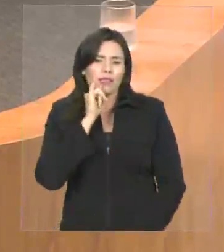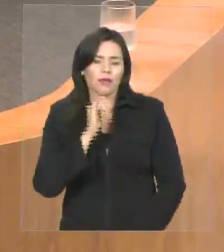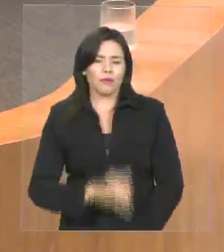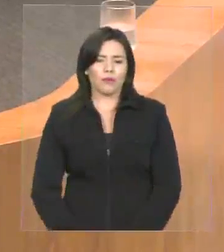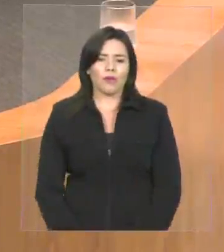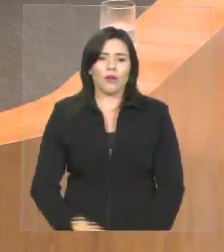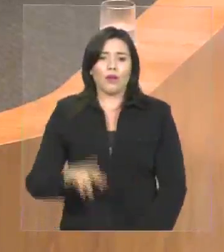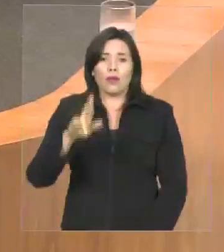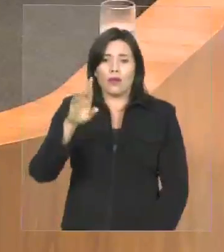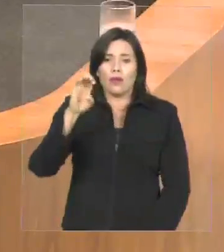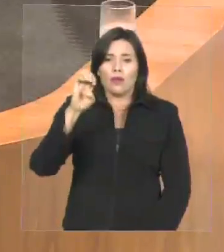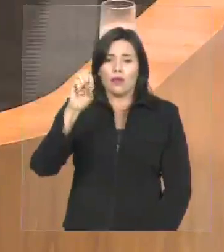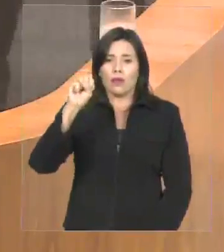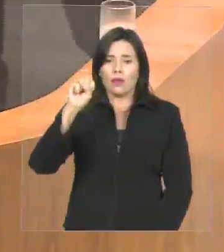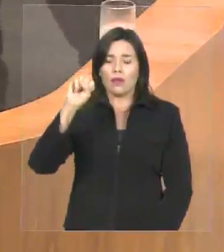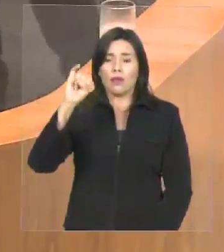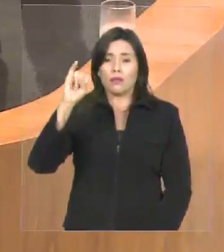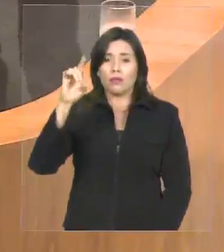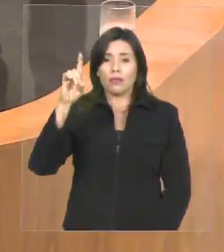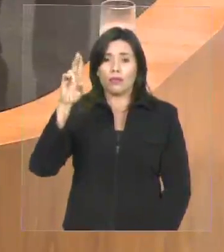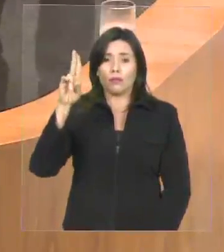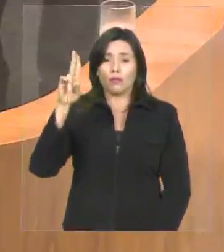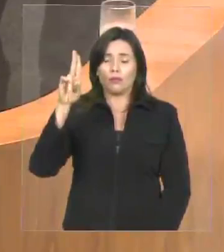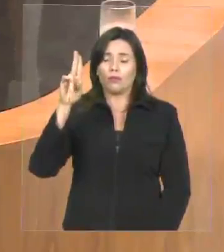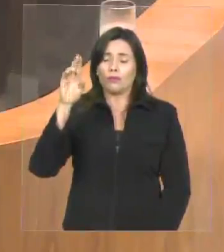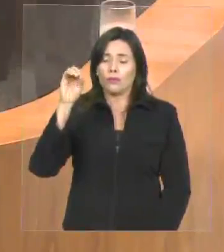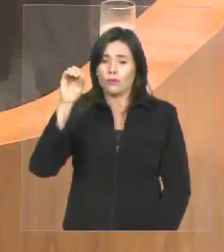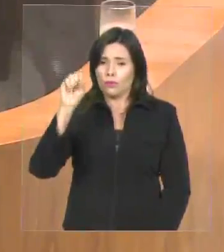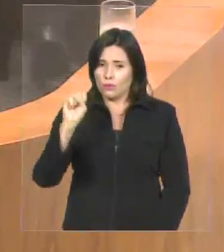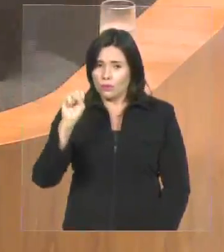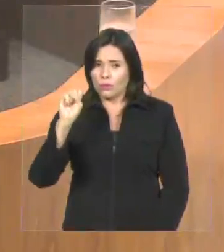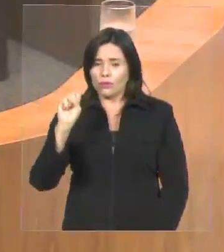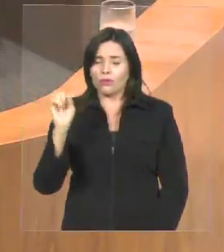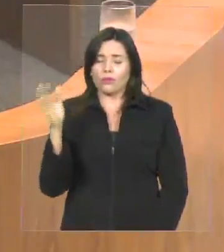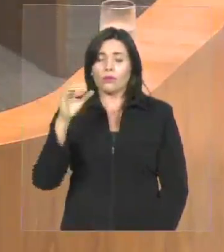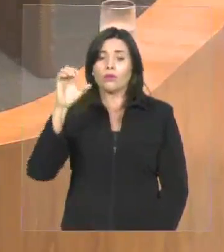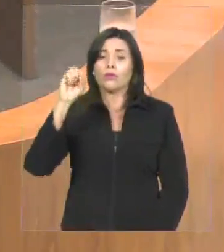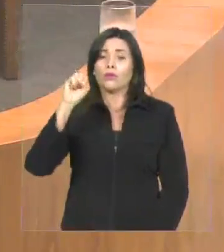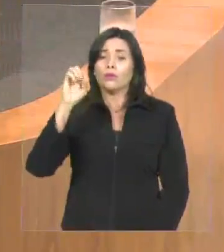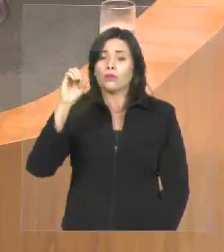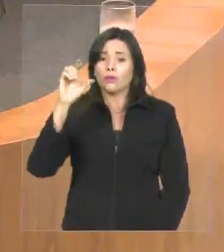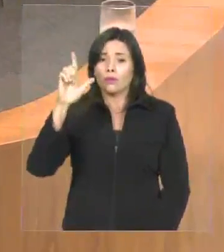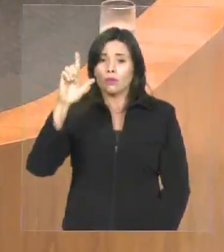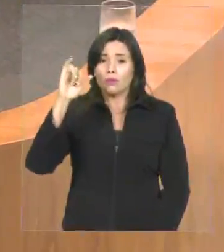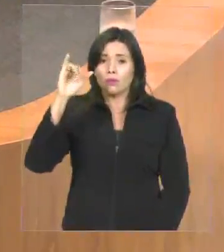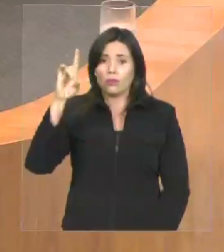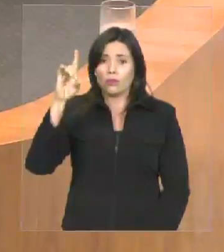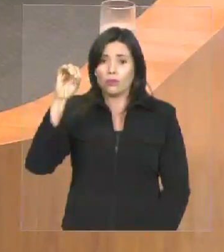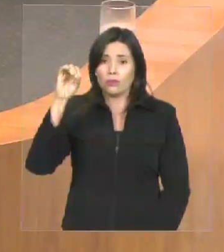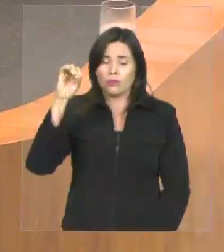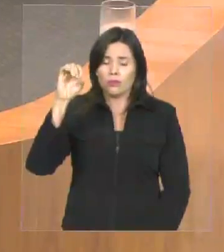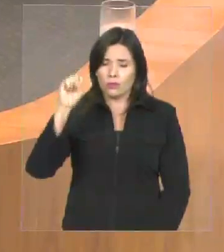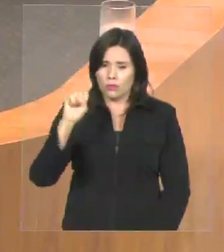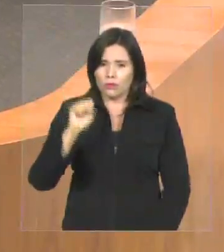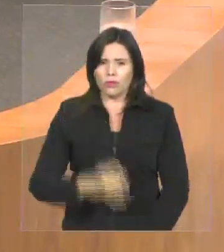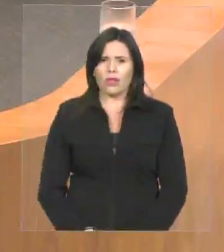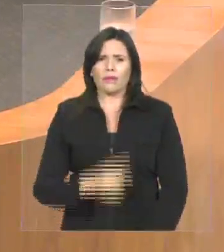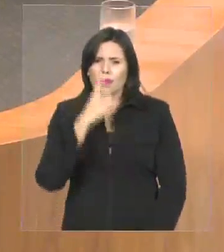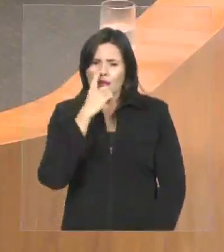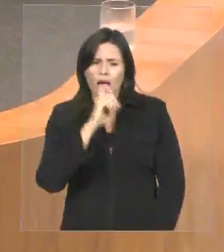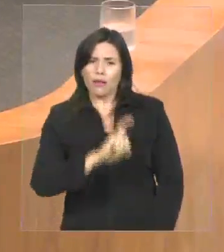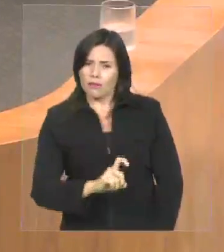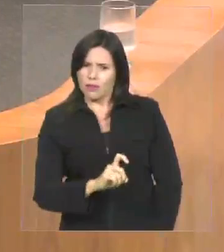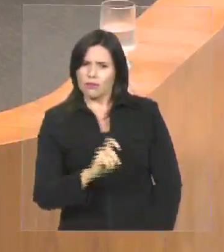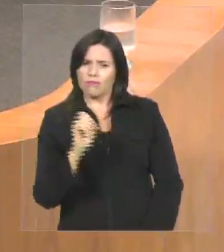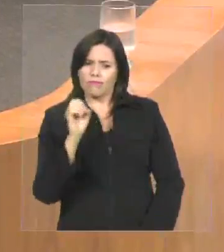sólidos, ao invés de fazer uma área, né, que possa atender, né, a coleta